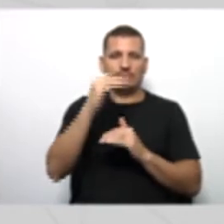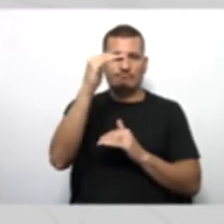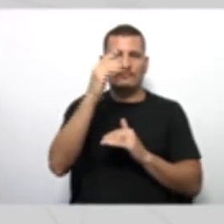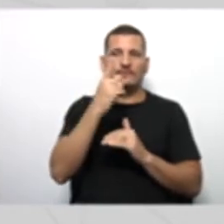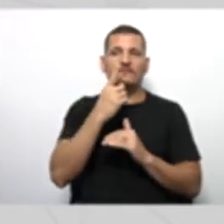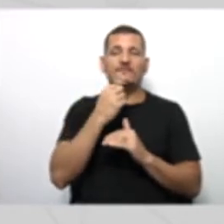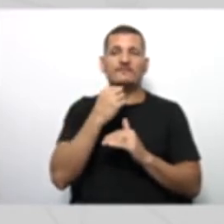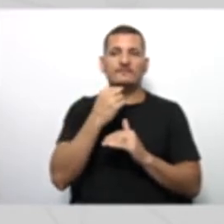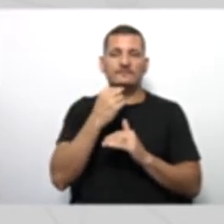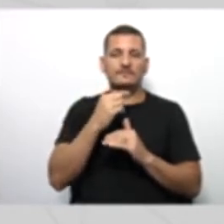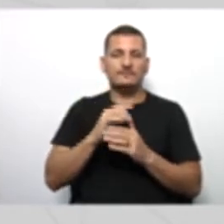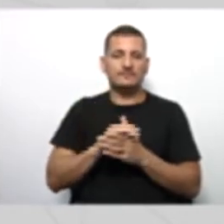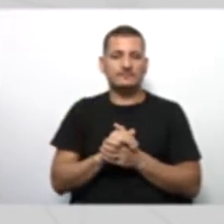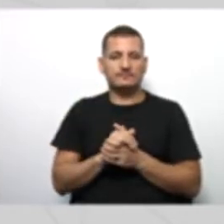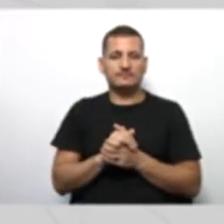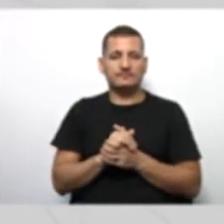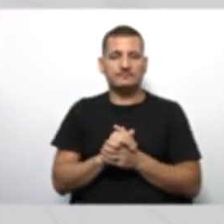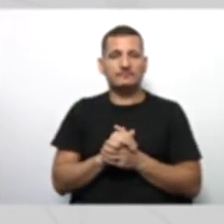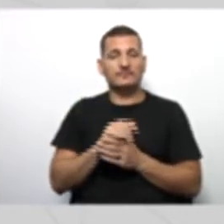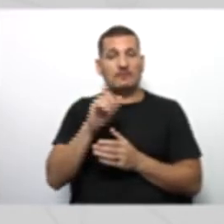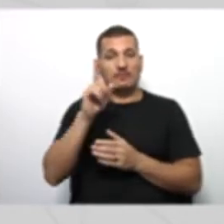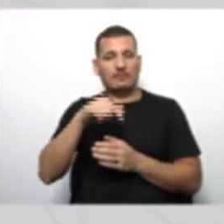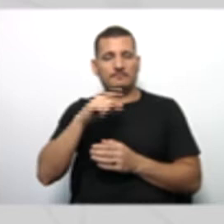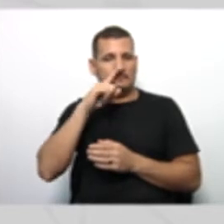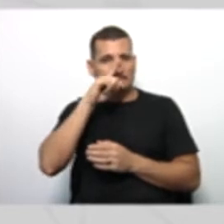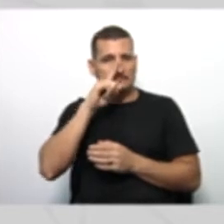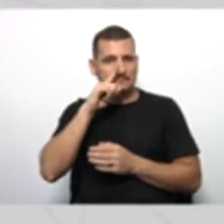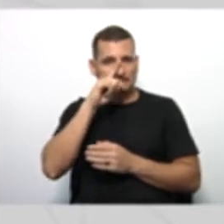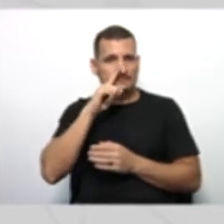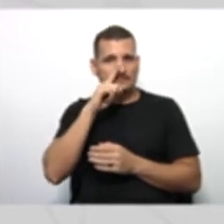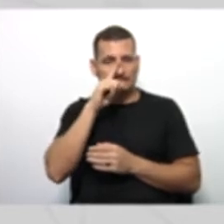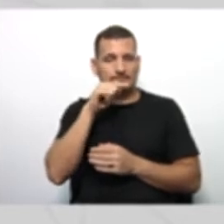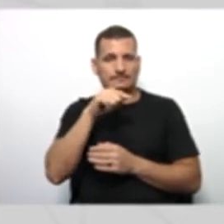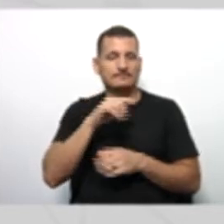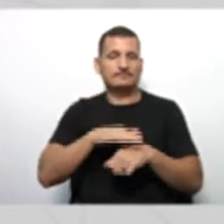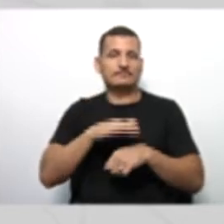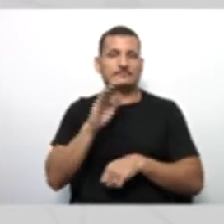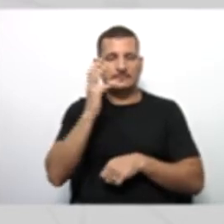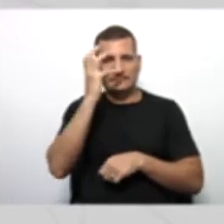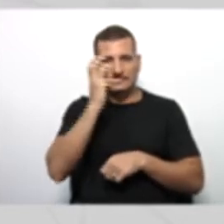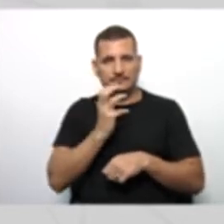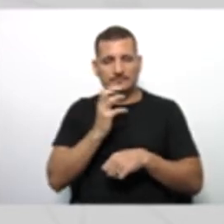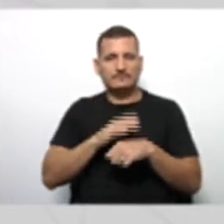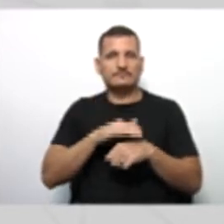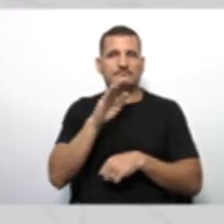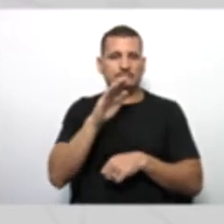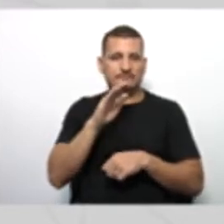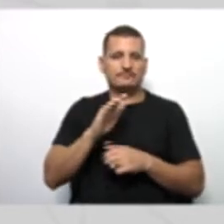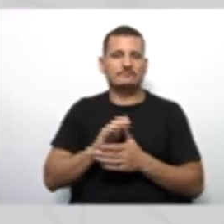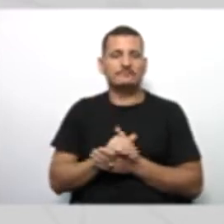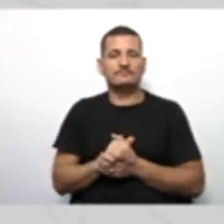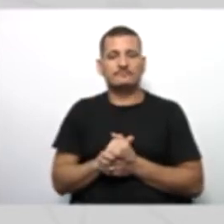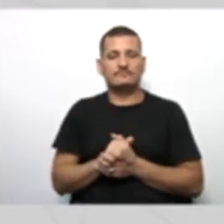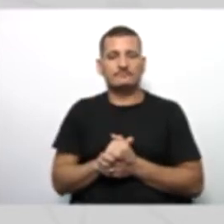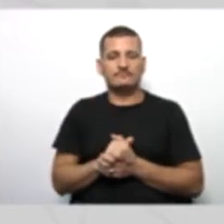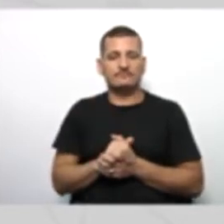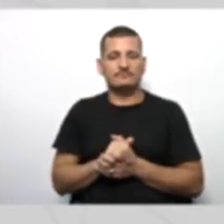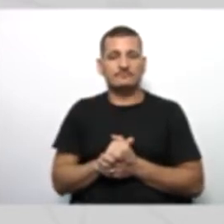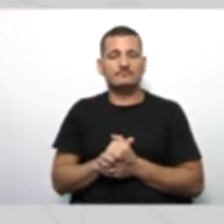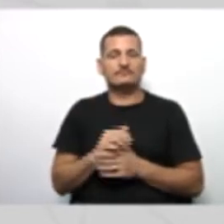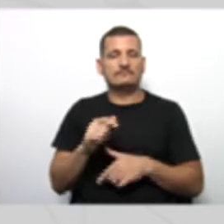pontuação 5, tá? E aí, gente, essa matriz é bem legal, que o que está em verde aqui,